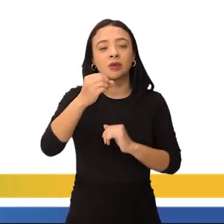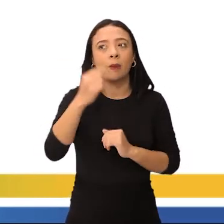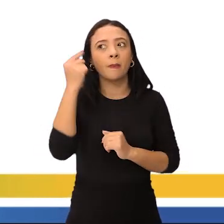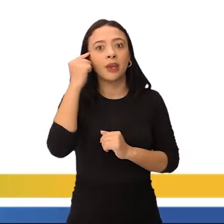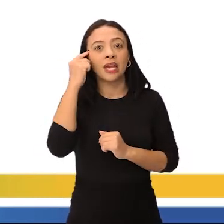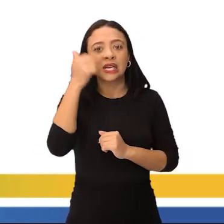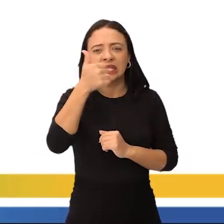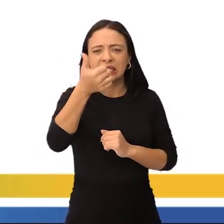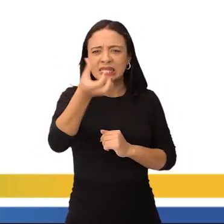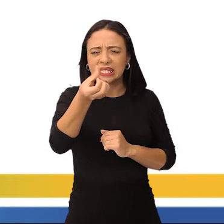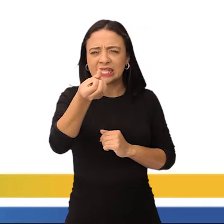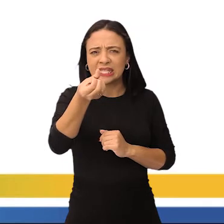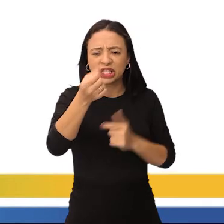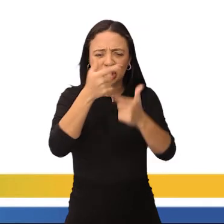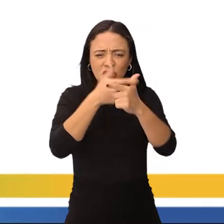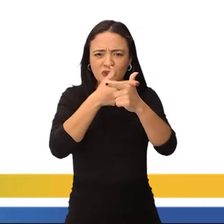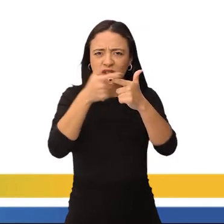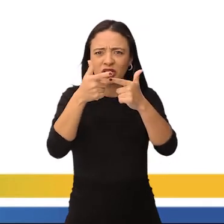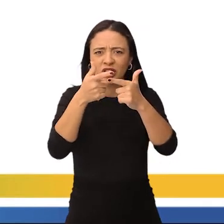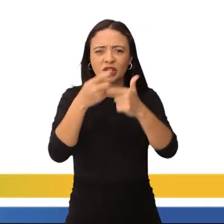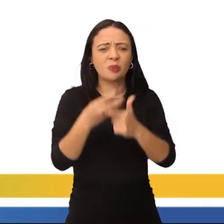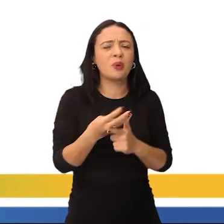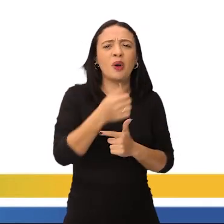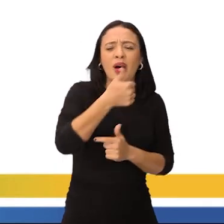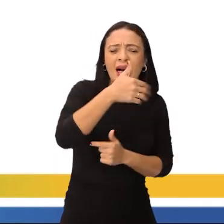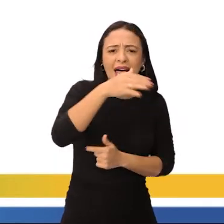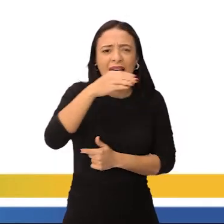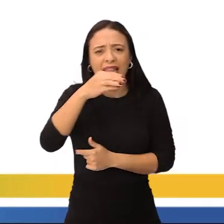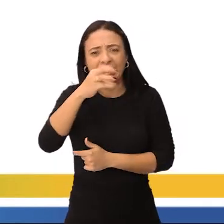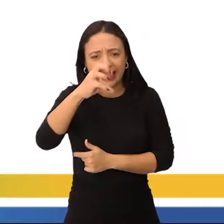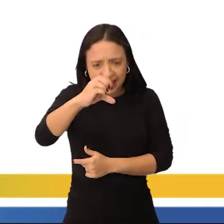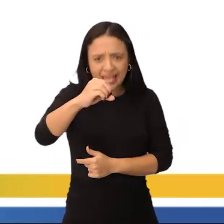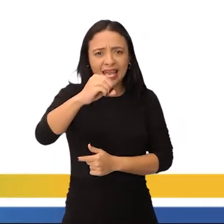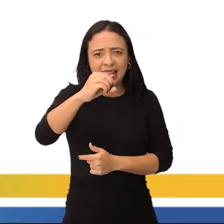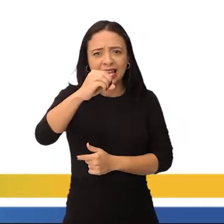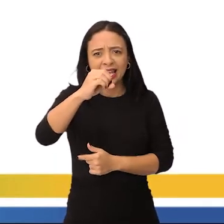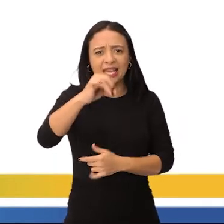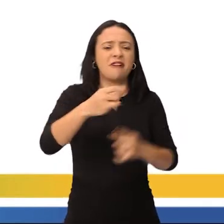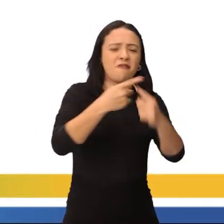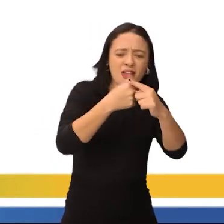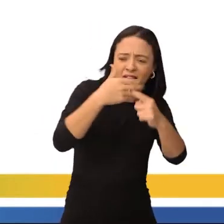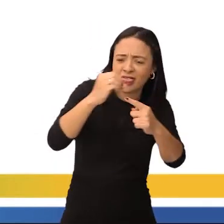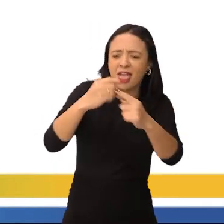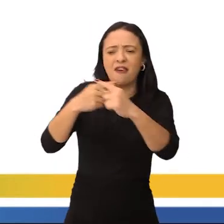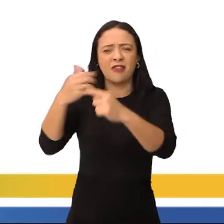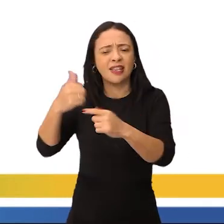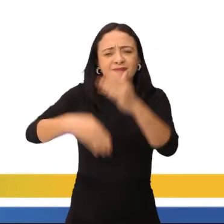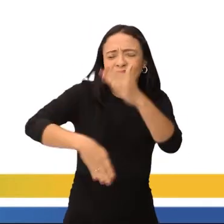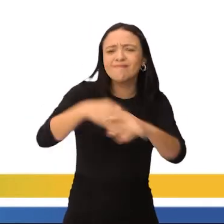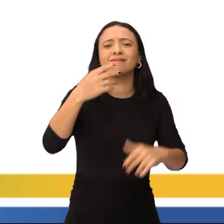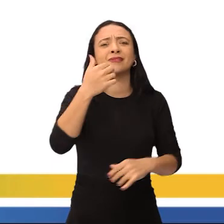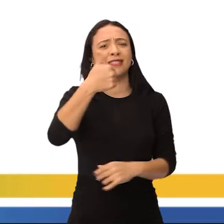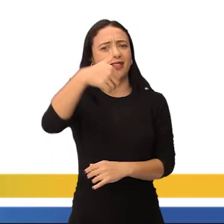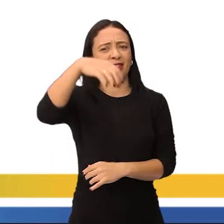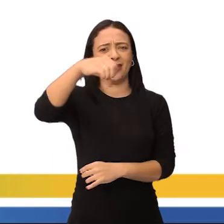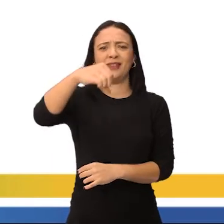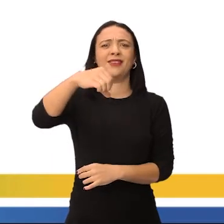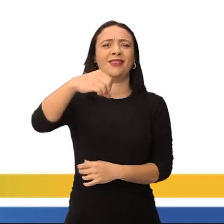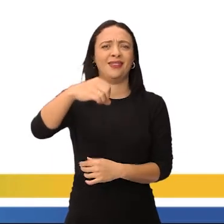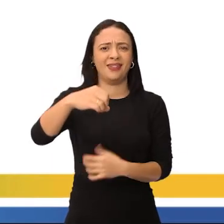16 e de coloca isso / 10 19 vezes 10 vezes 10 10 10 vezes